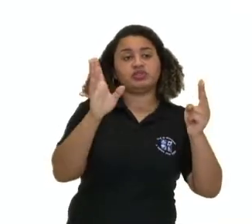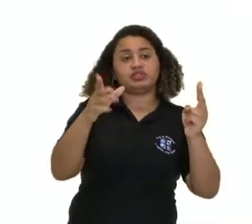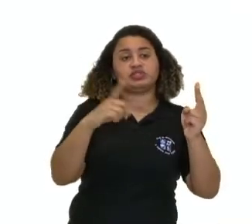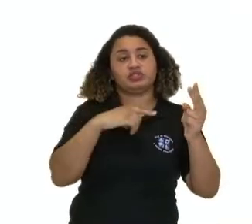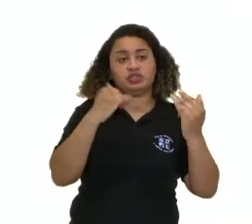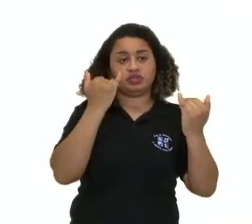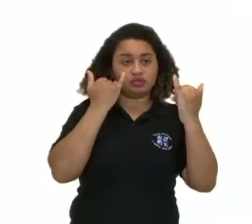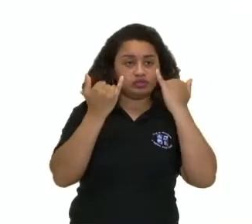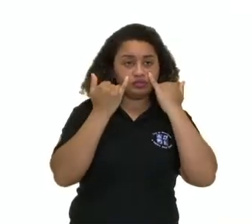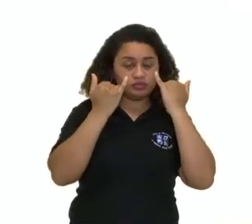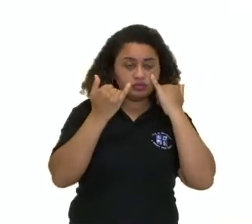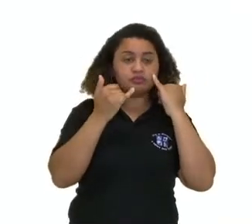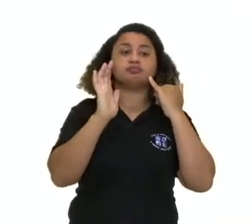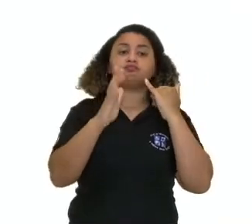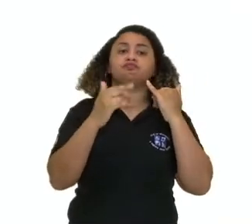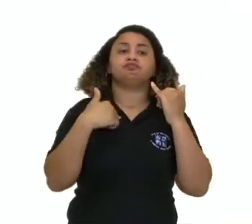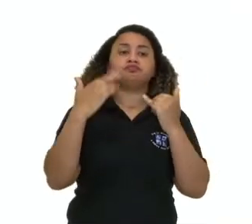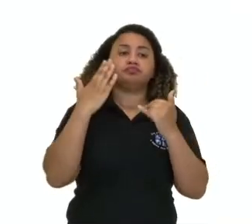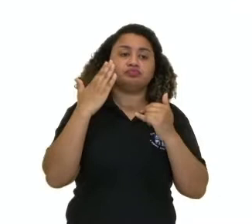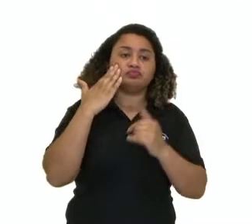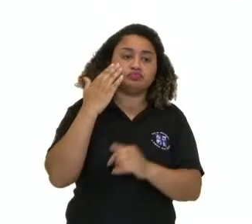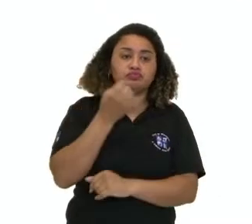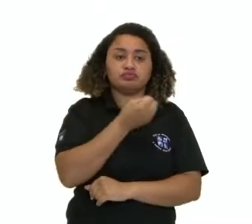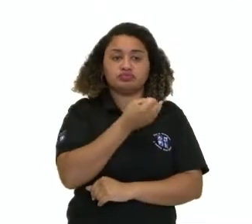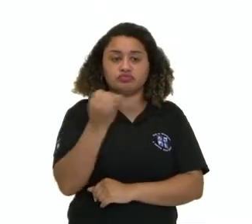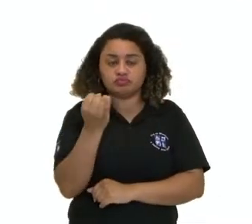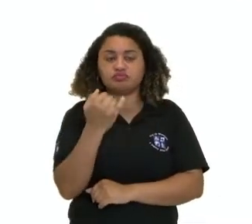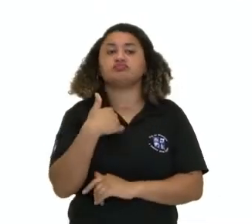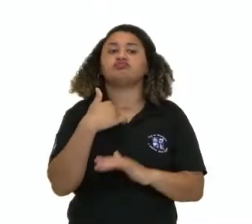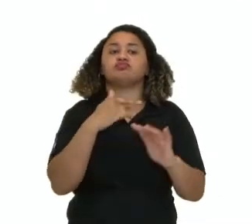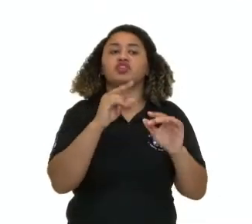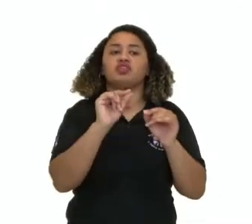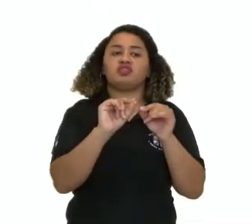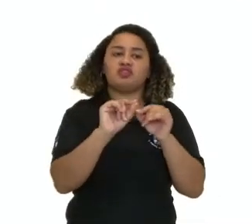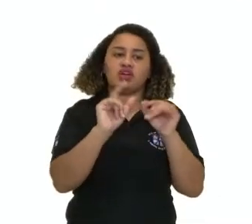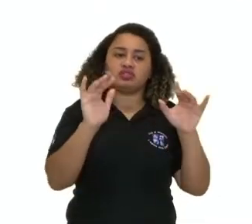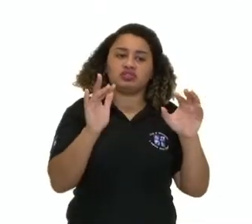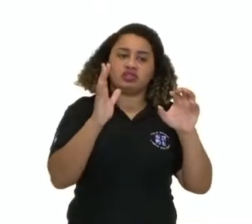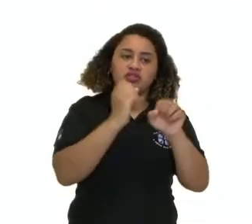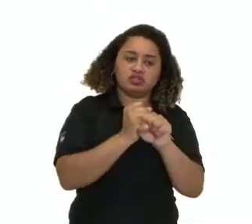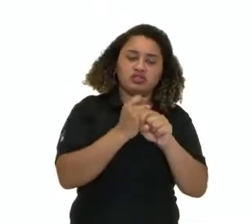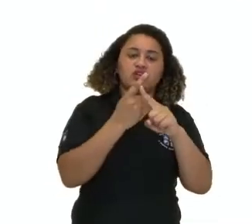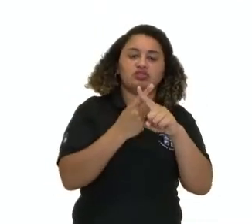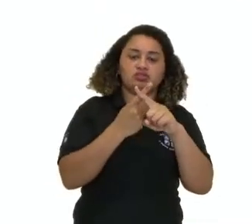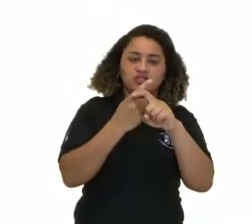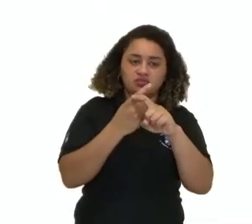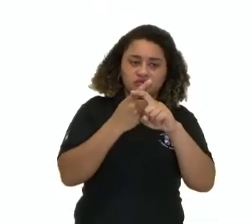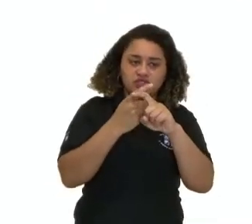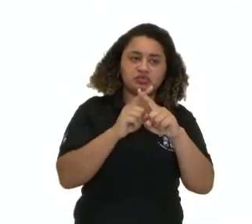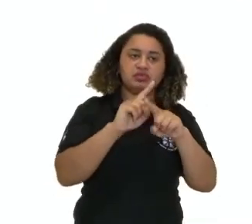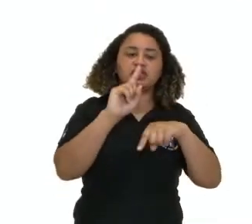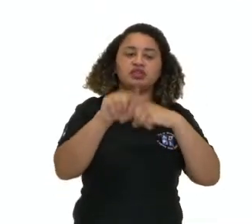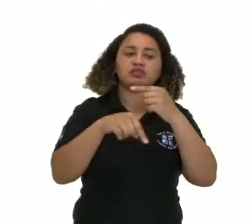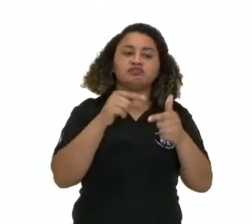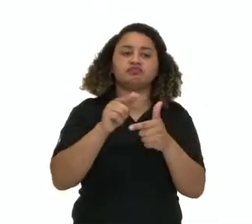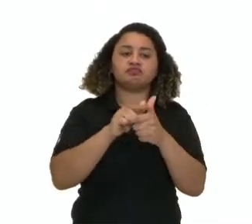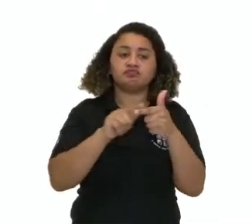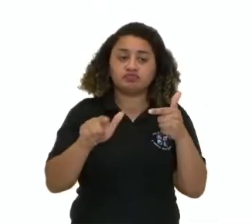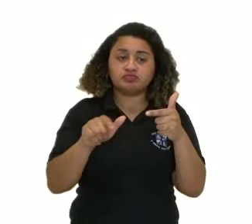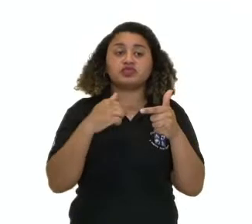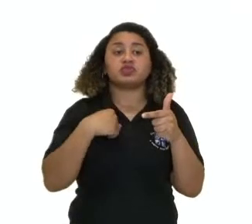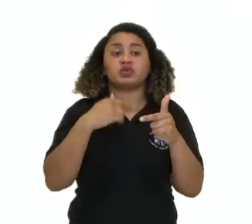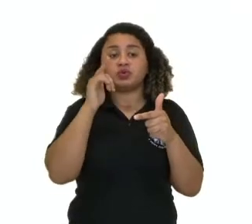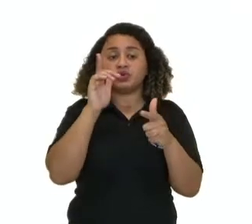A1 mais AN multiplicado por N dividido por 2. Usando isso, eu terei a soma de todos os termos